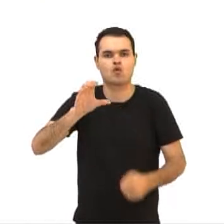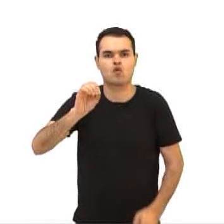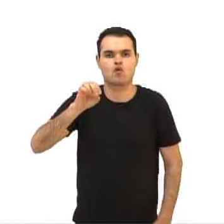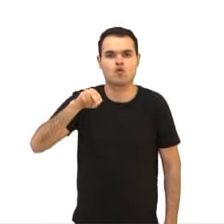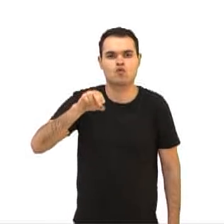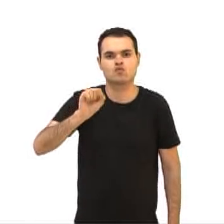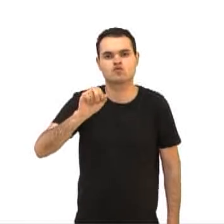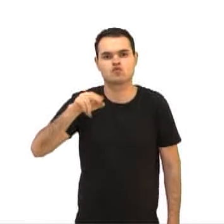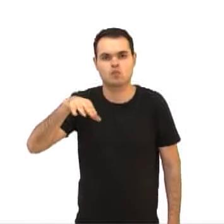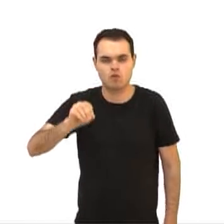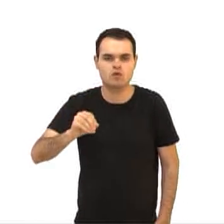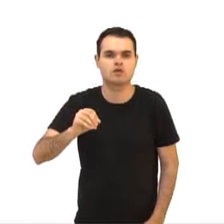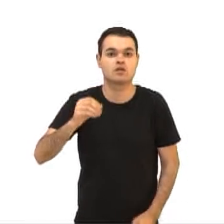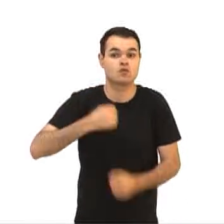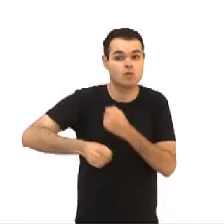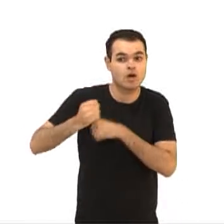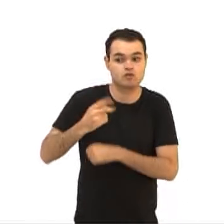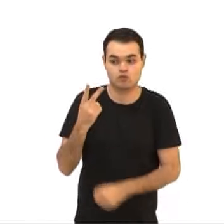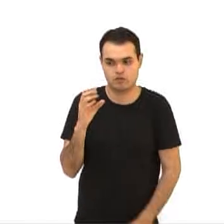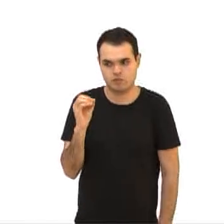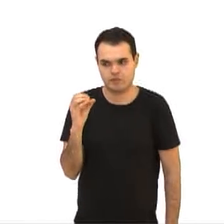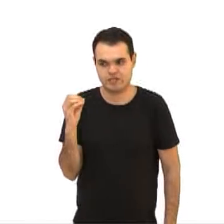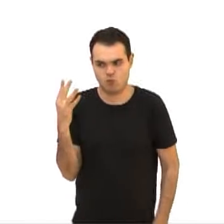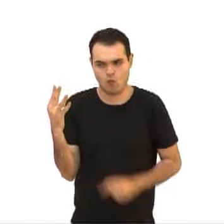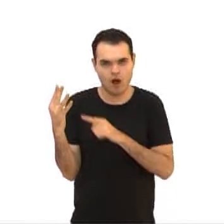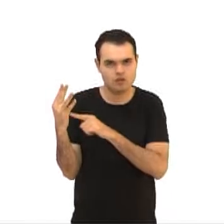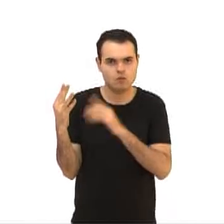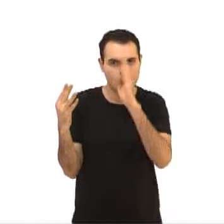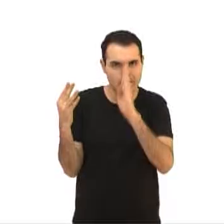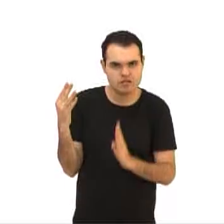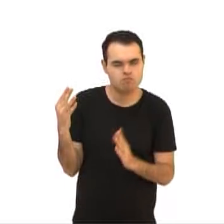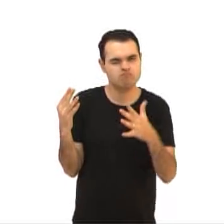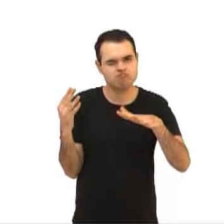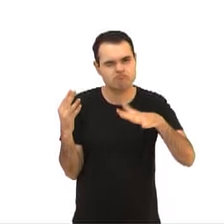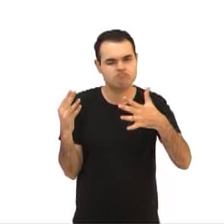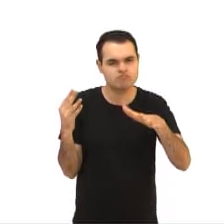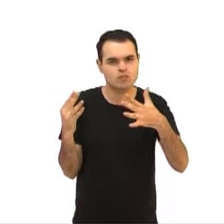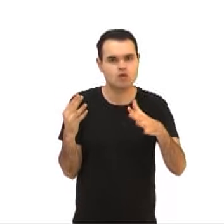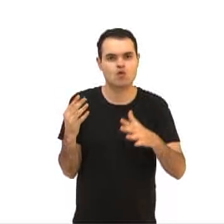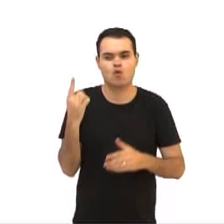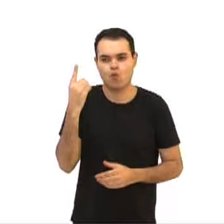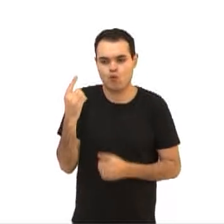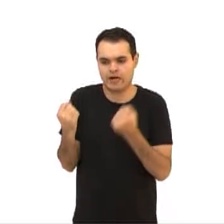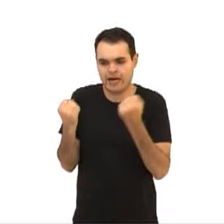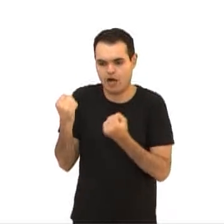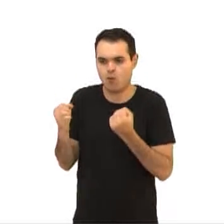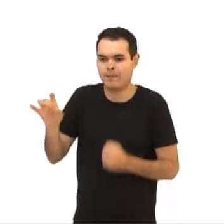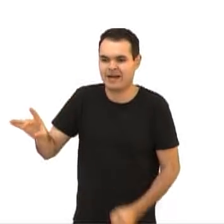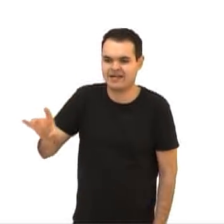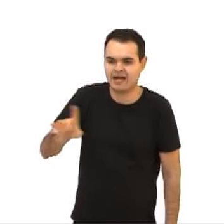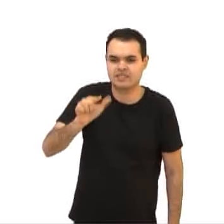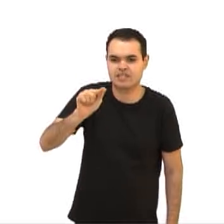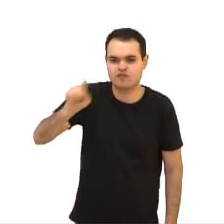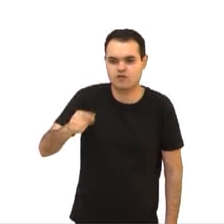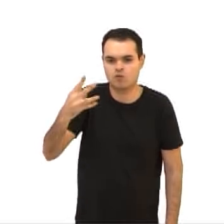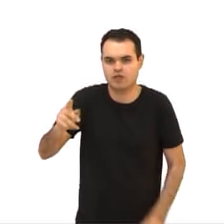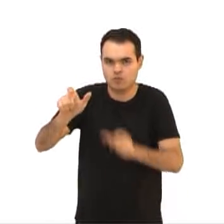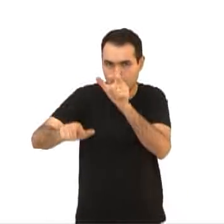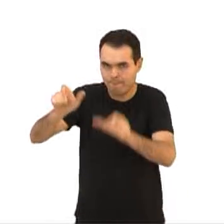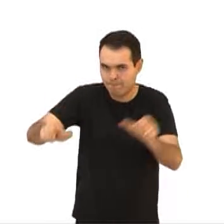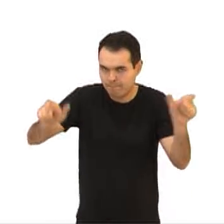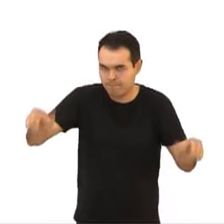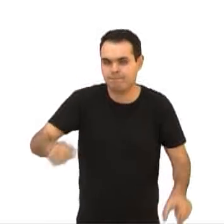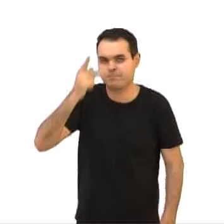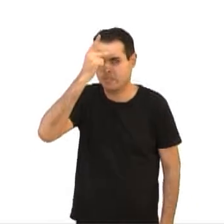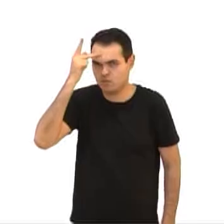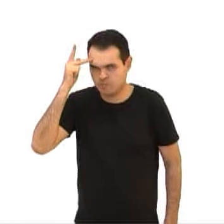Em 2004, o Brasil tinha uma média de um automóvel para cada 7,4 habitantes.